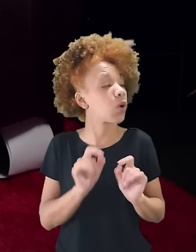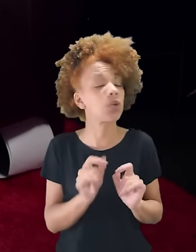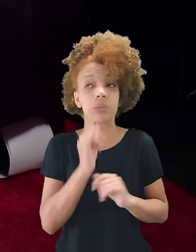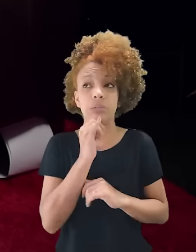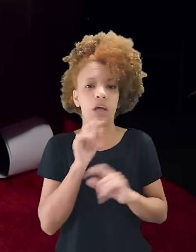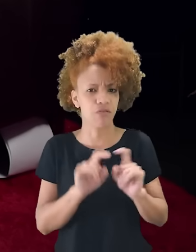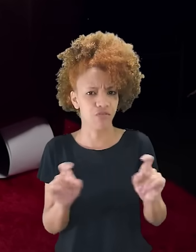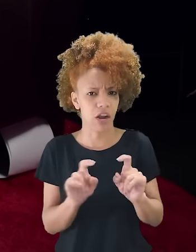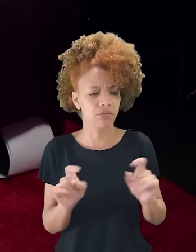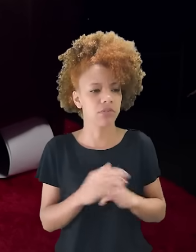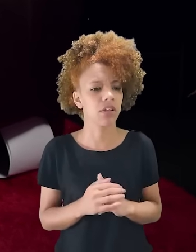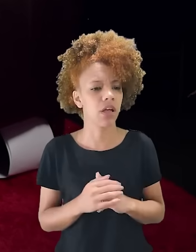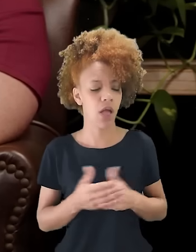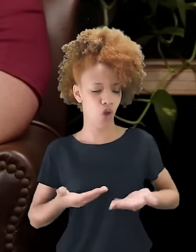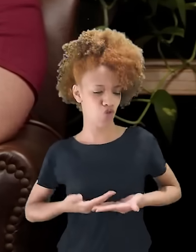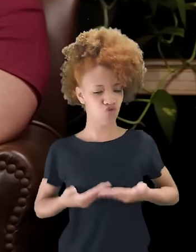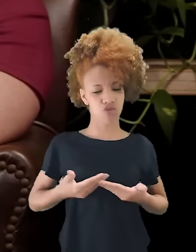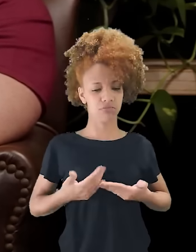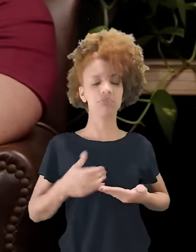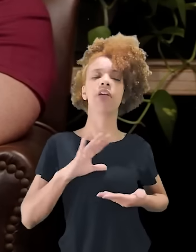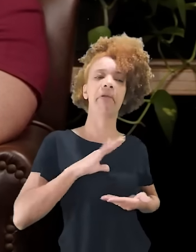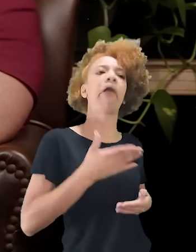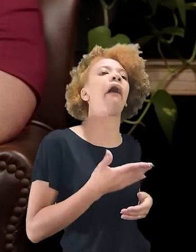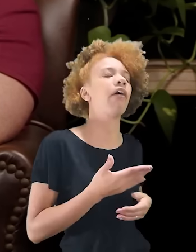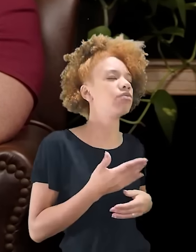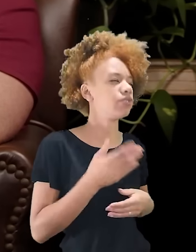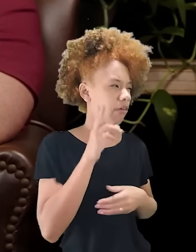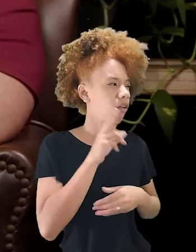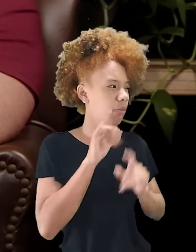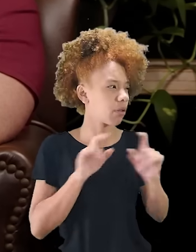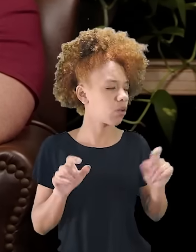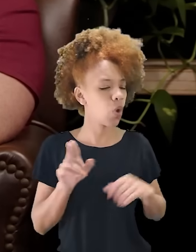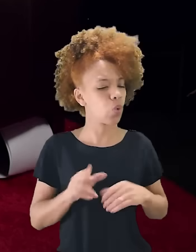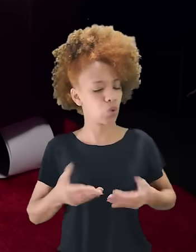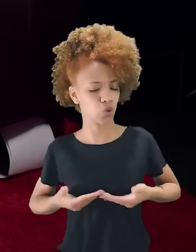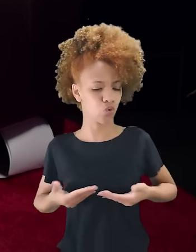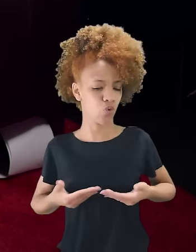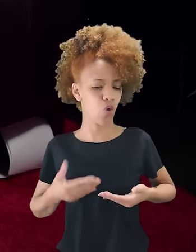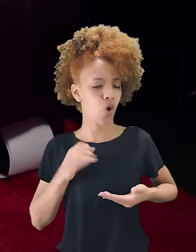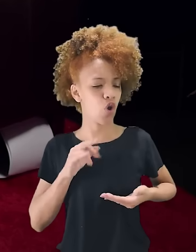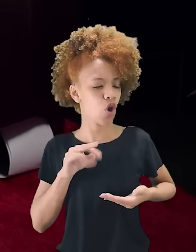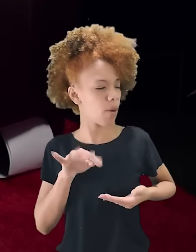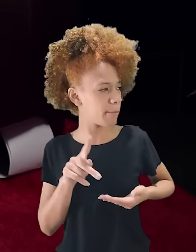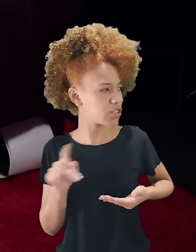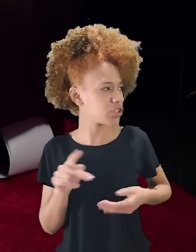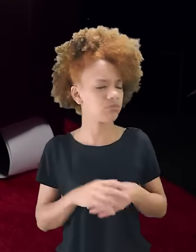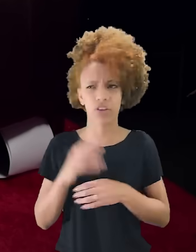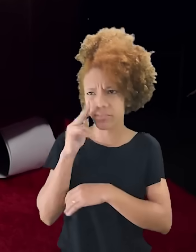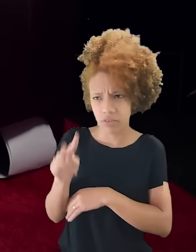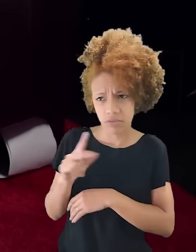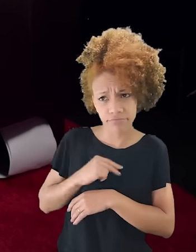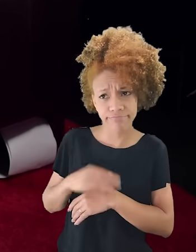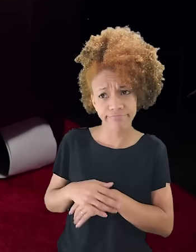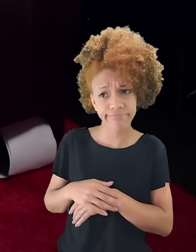algo tem aquela frase bota o crop de reage lembra aquela frase que tinha uso crop não sei o qu aí toda vez que eu tava numa